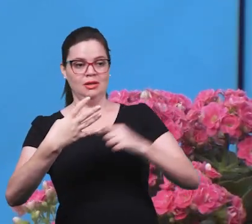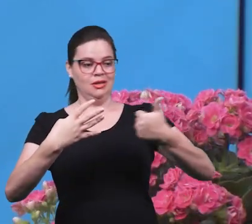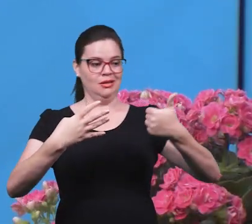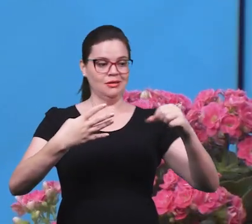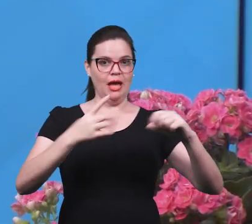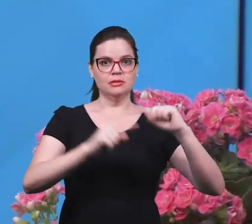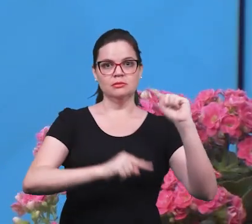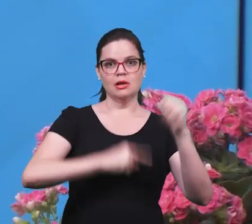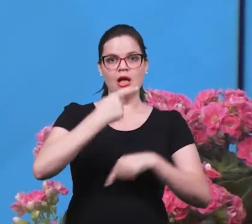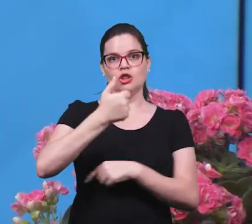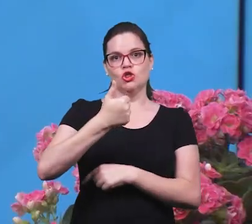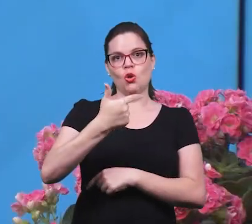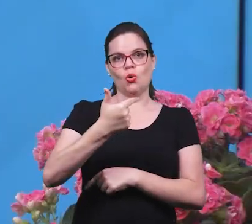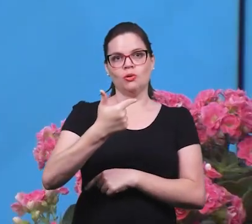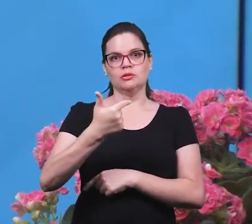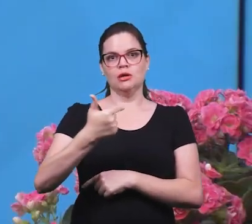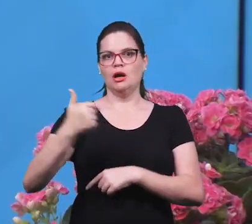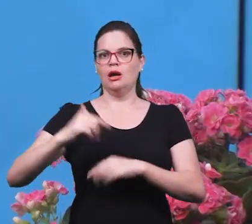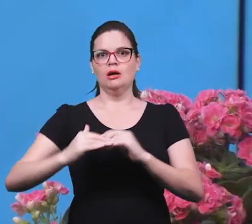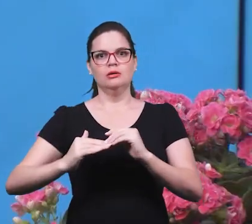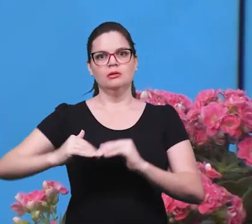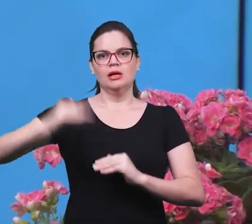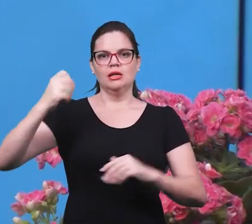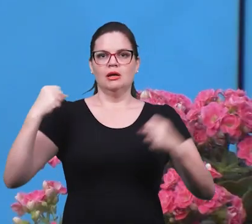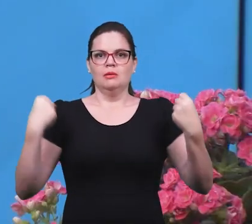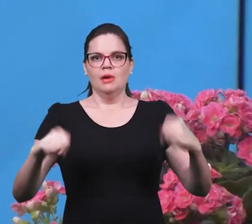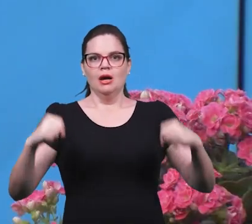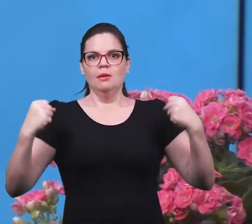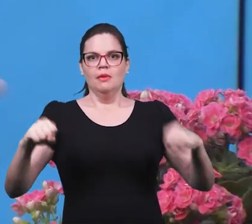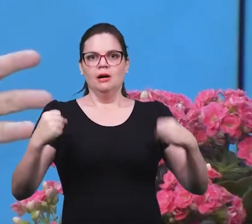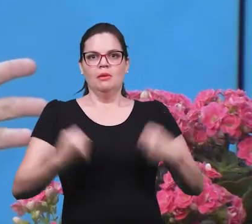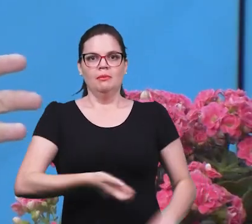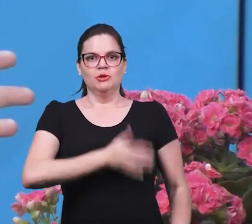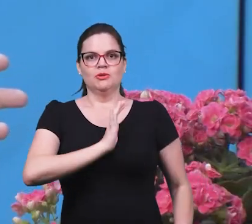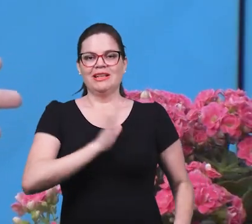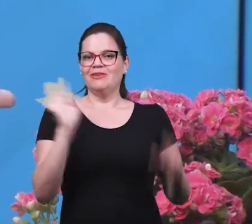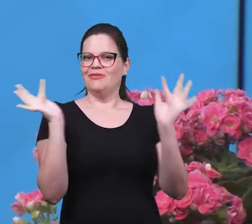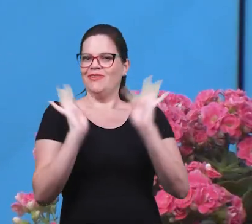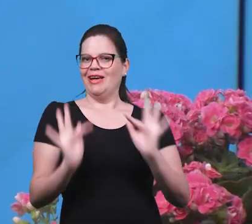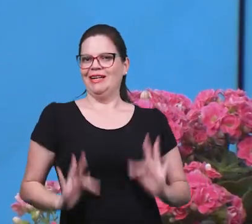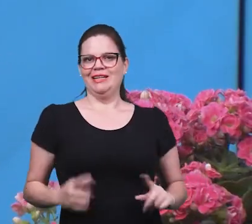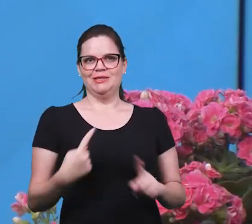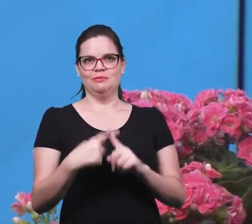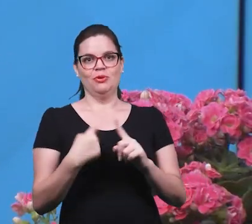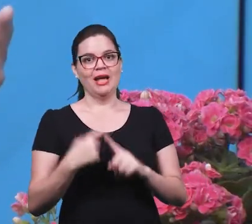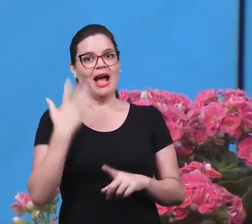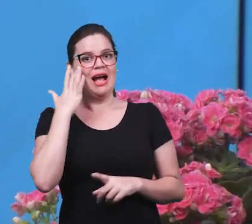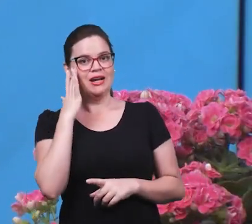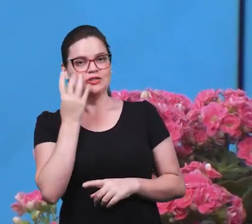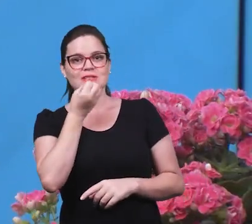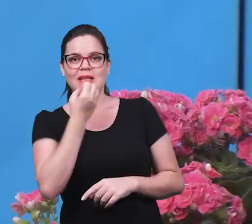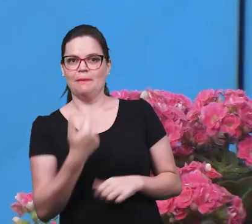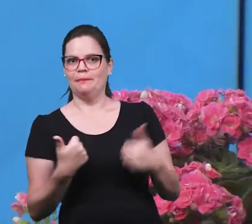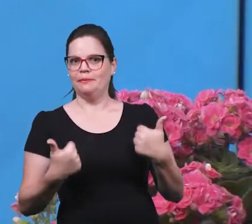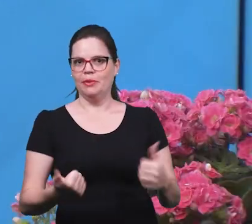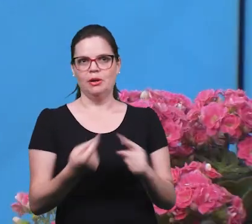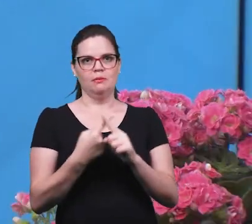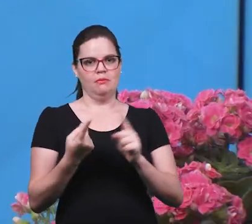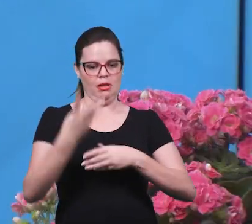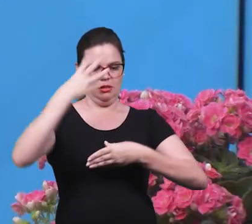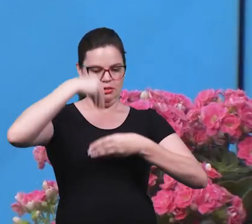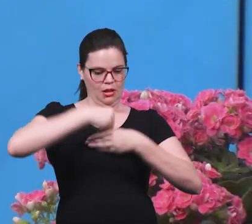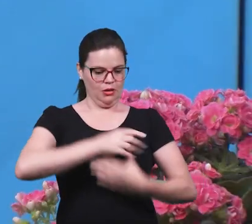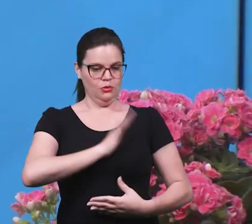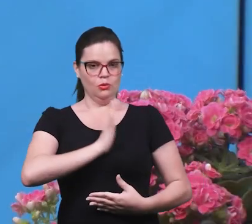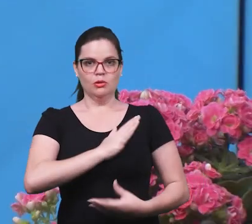12. sim, Então ela tá lá no ápice do exercício físico, feliz da vida porque tá achando que tá tratando doença, sim, mas ela tá ficando